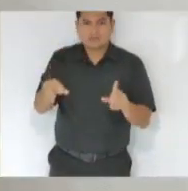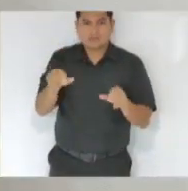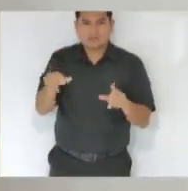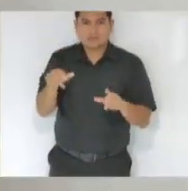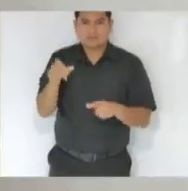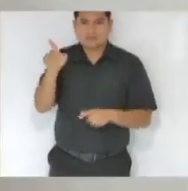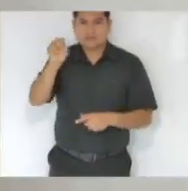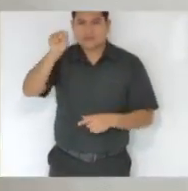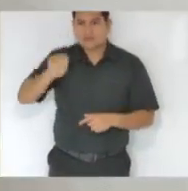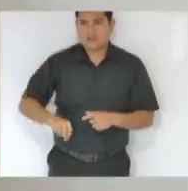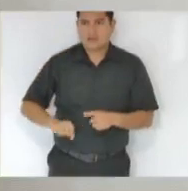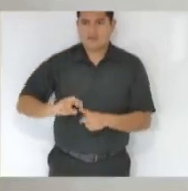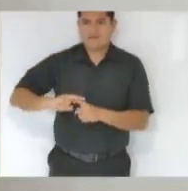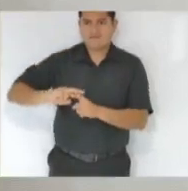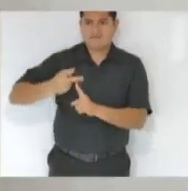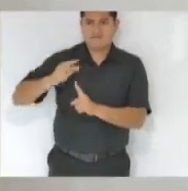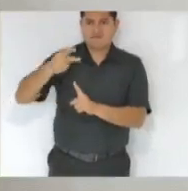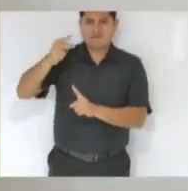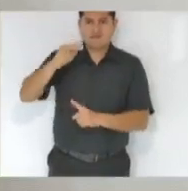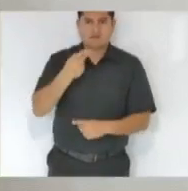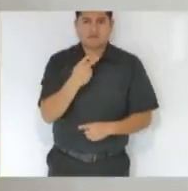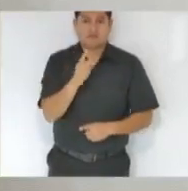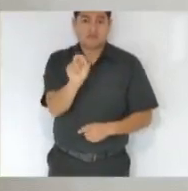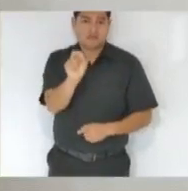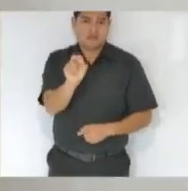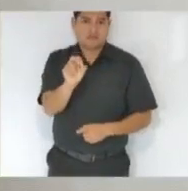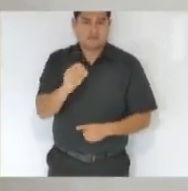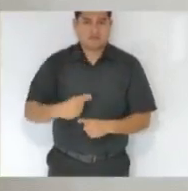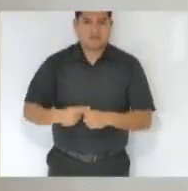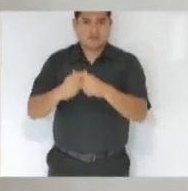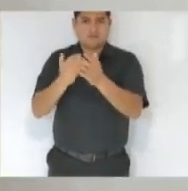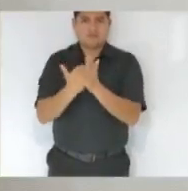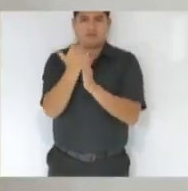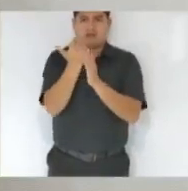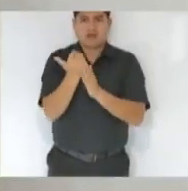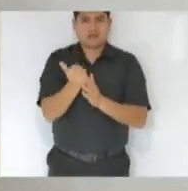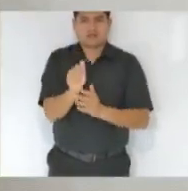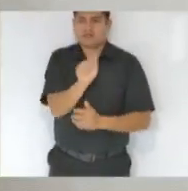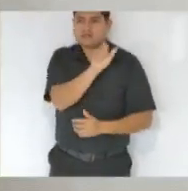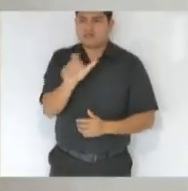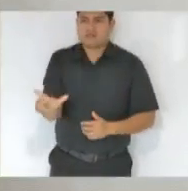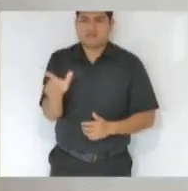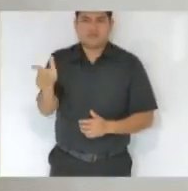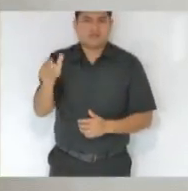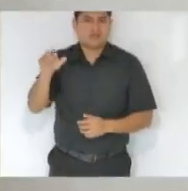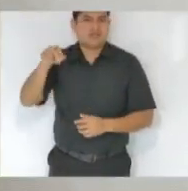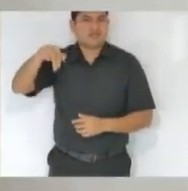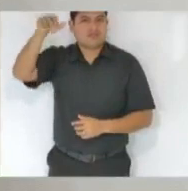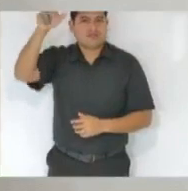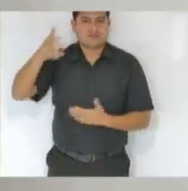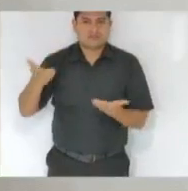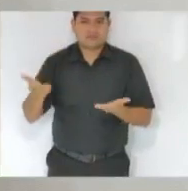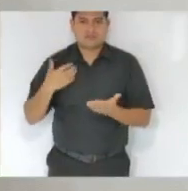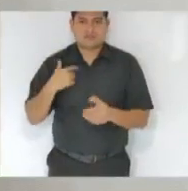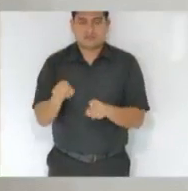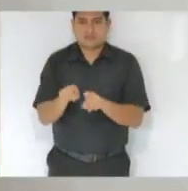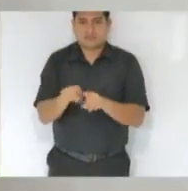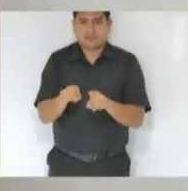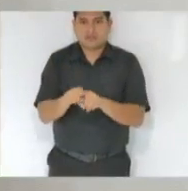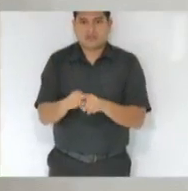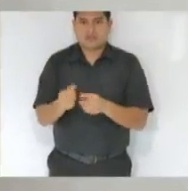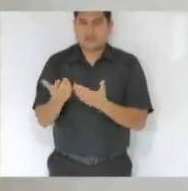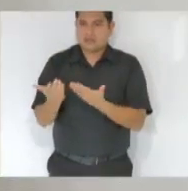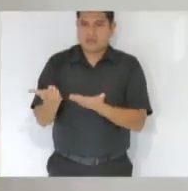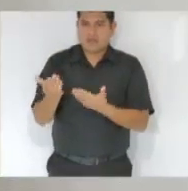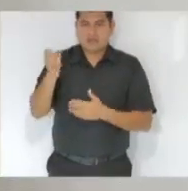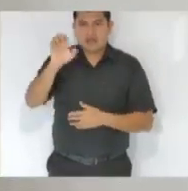vezes mais rica do que a Coreia do Norte. Ou então a Alemanha, que ocupa basicamente a mesma região central da Europa,